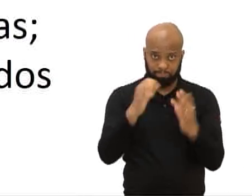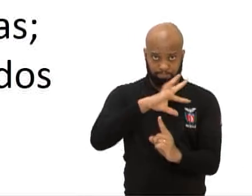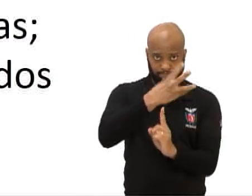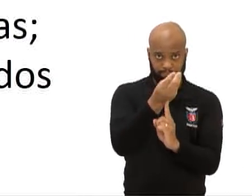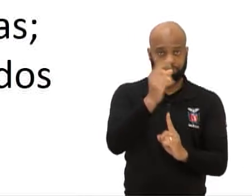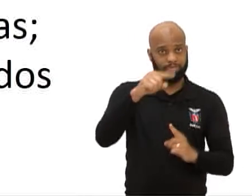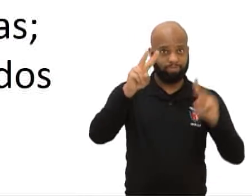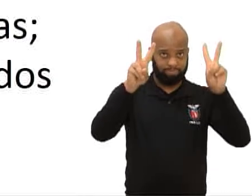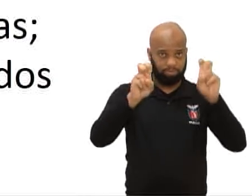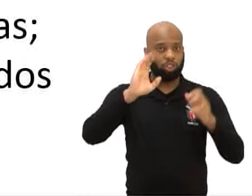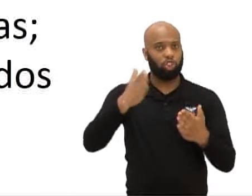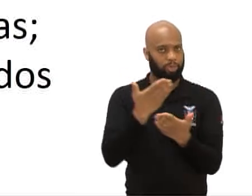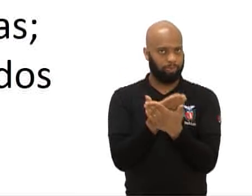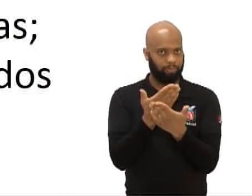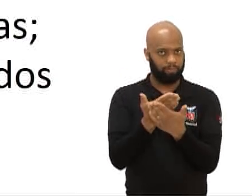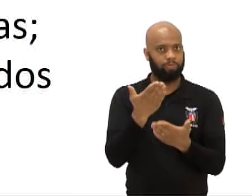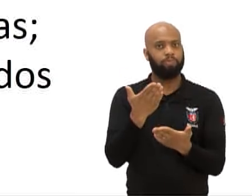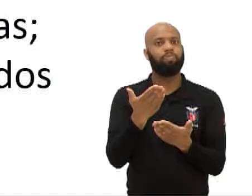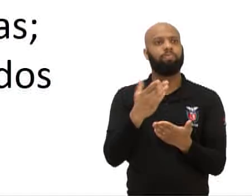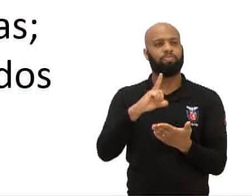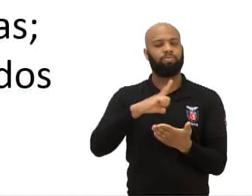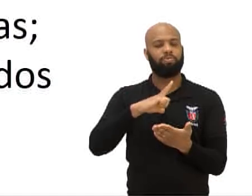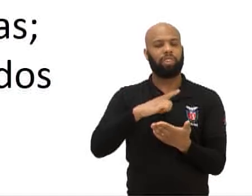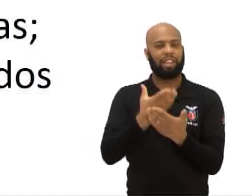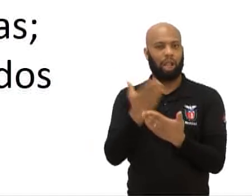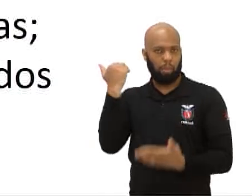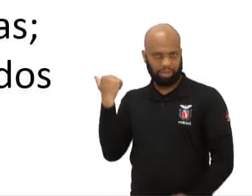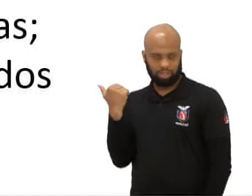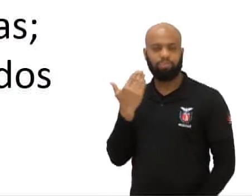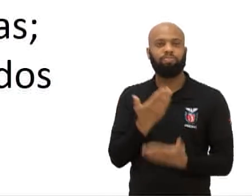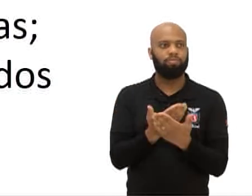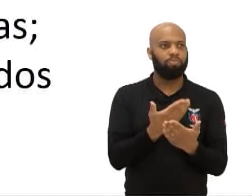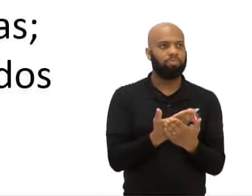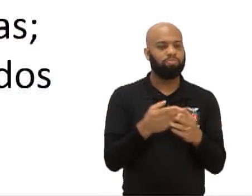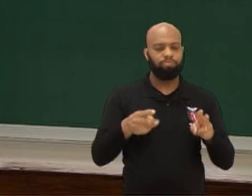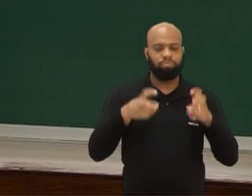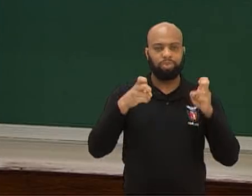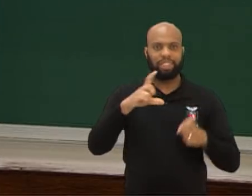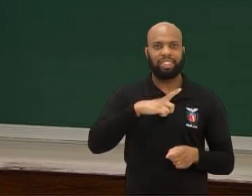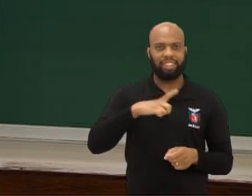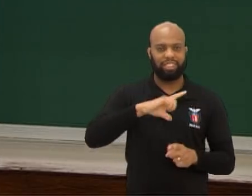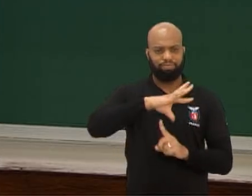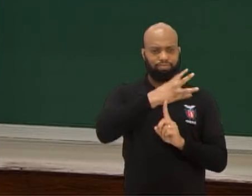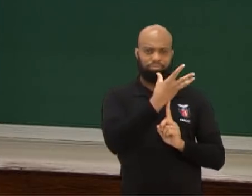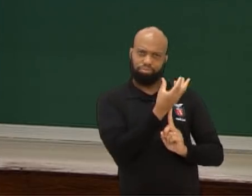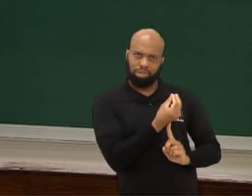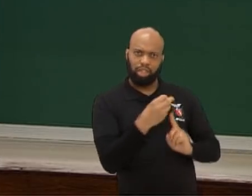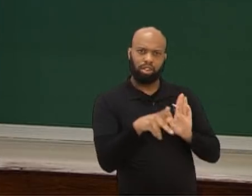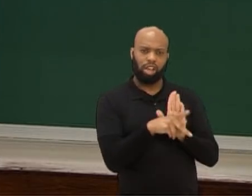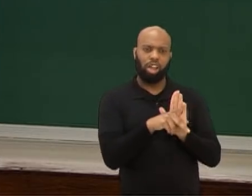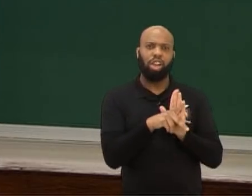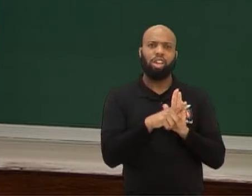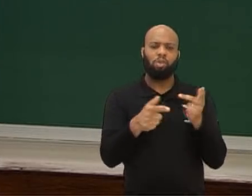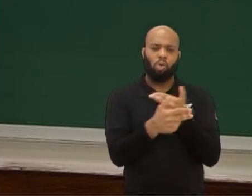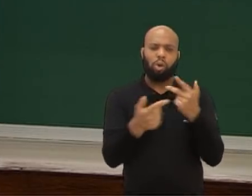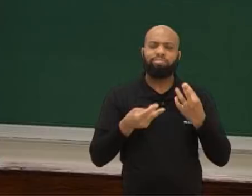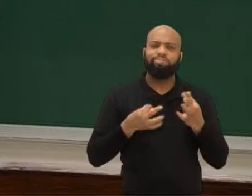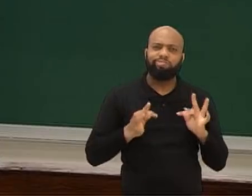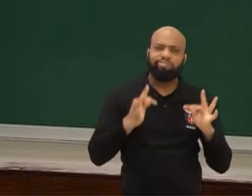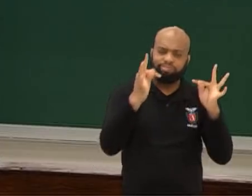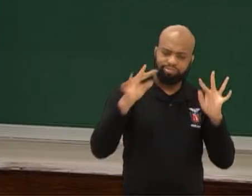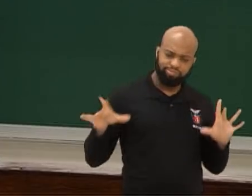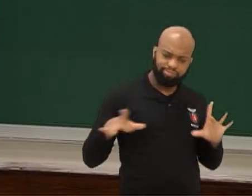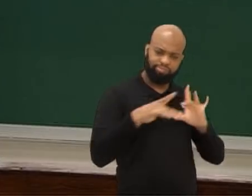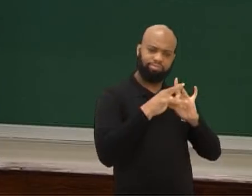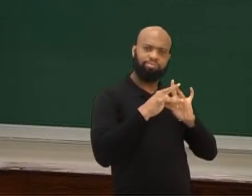um dos assuntos que nós estudamos nessa aula, né? Nós percebemos que a arte multimídia ela vai trabalhar justamente com recursos